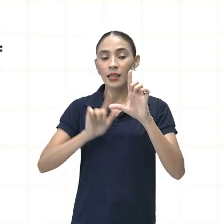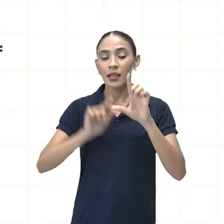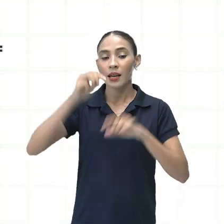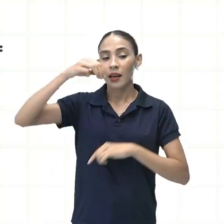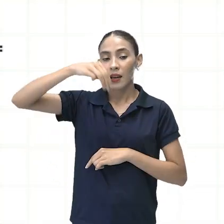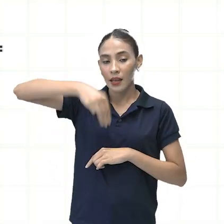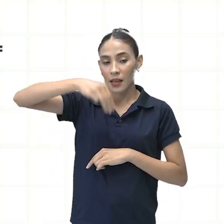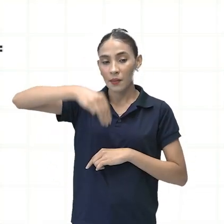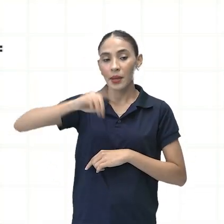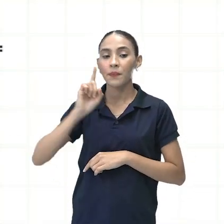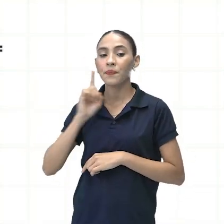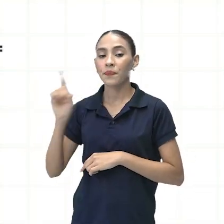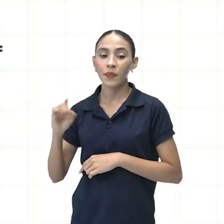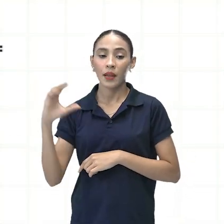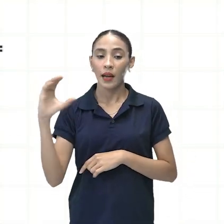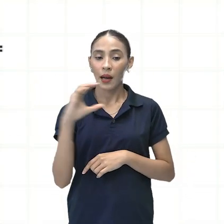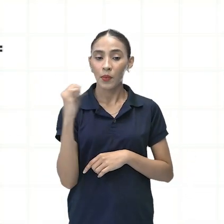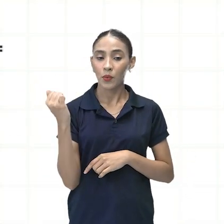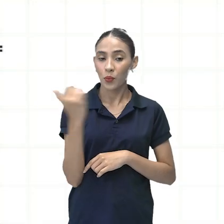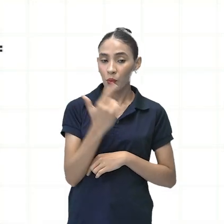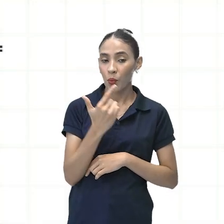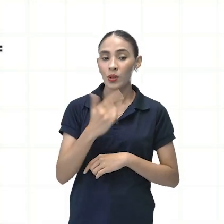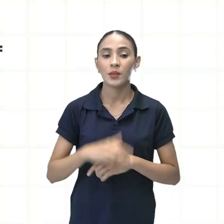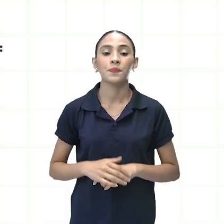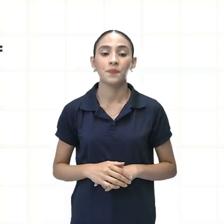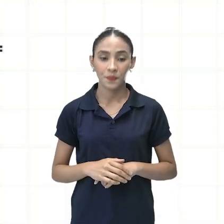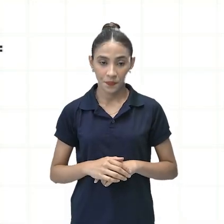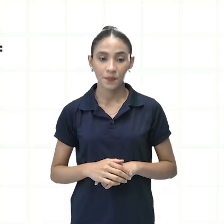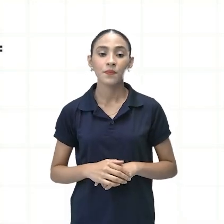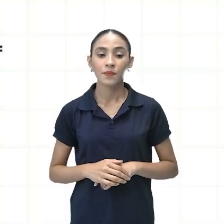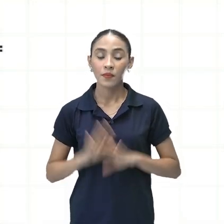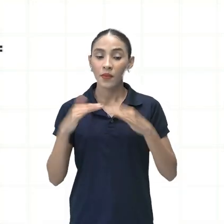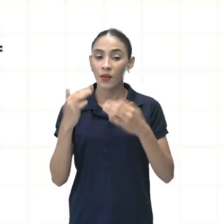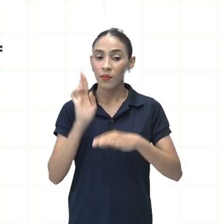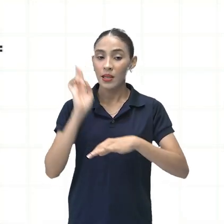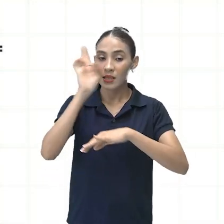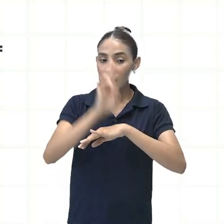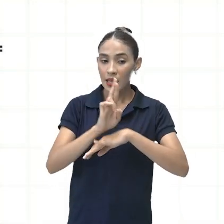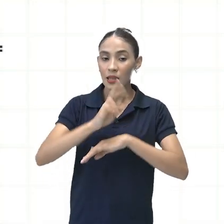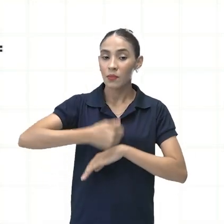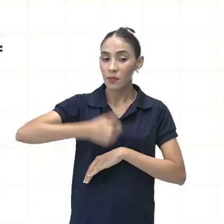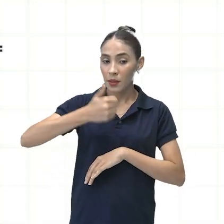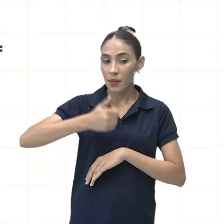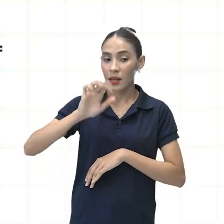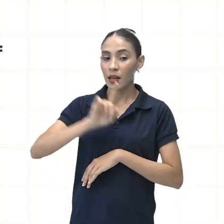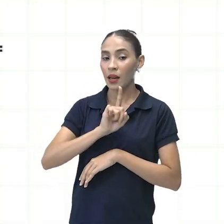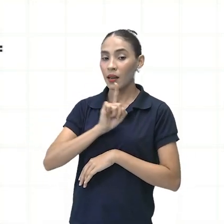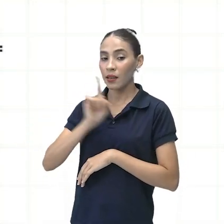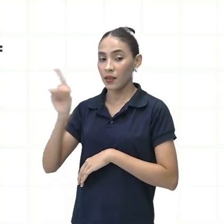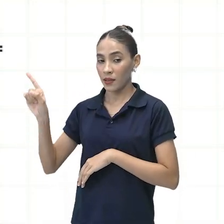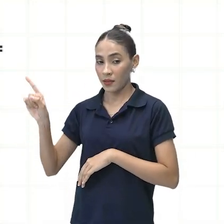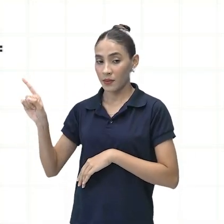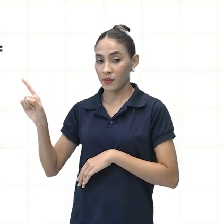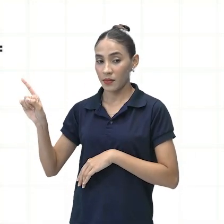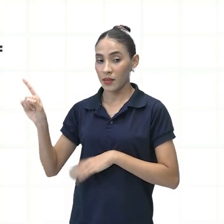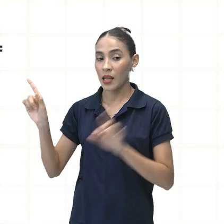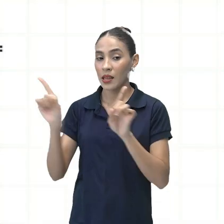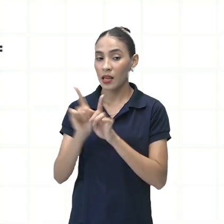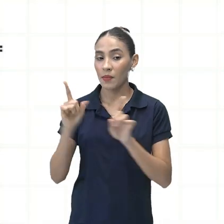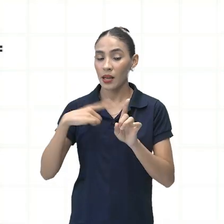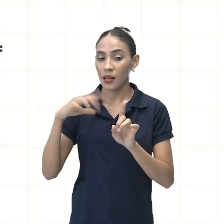do nosso elemento carbono 12. Isso que estamos representando nessa primeira parte. E nós temos